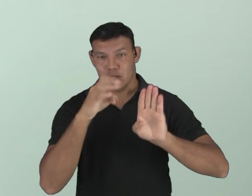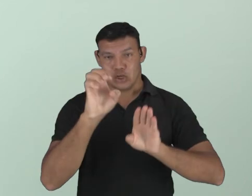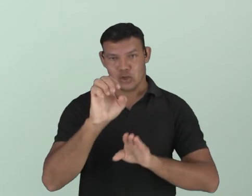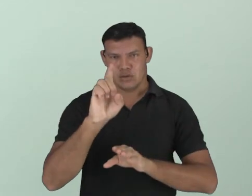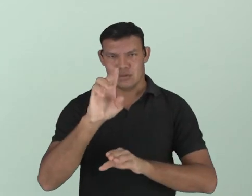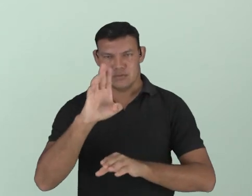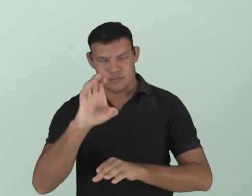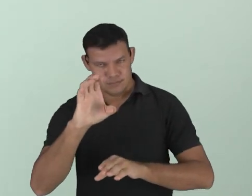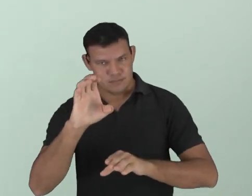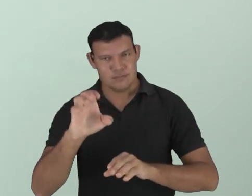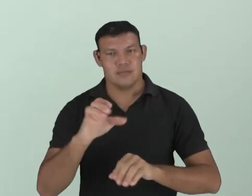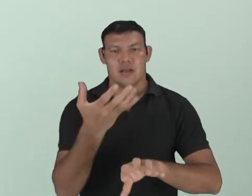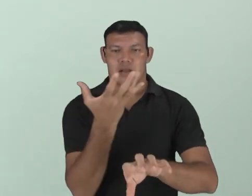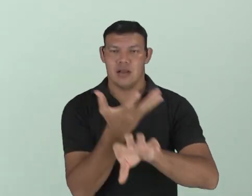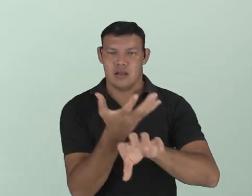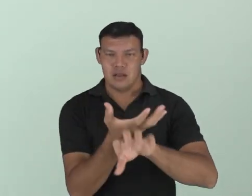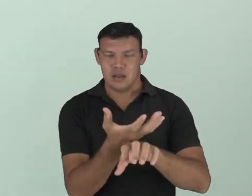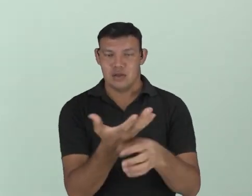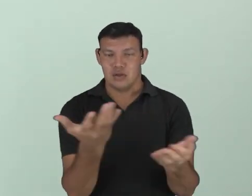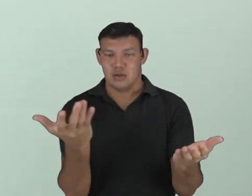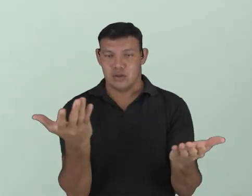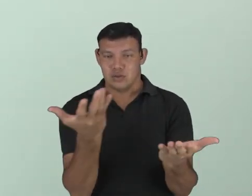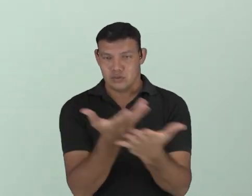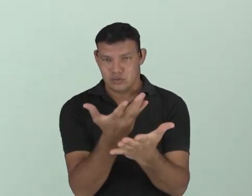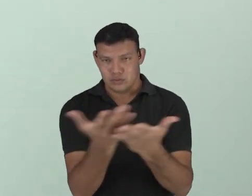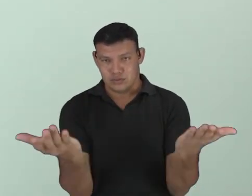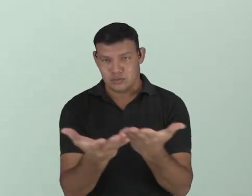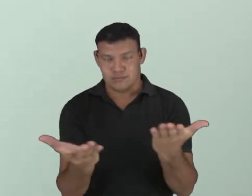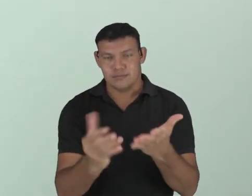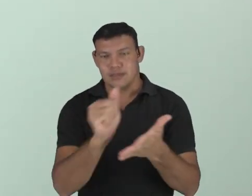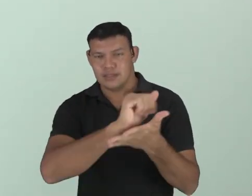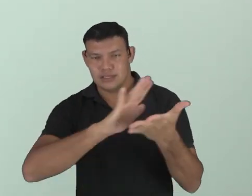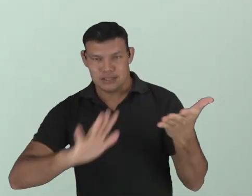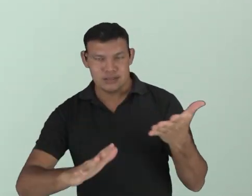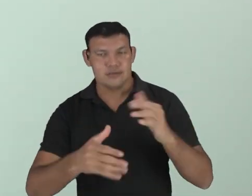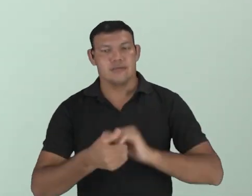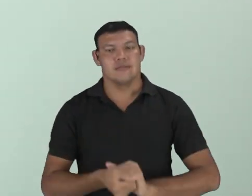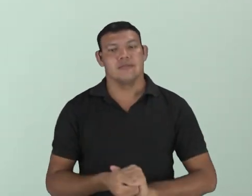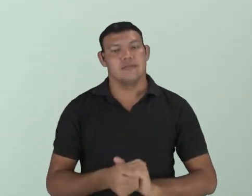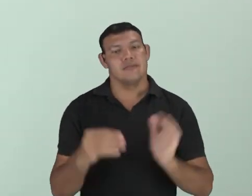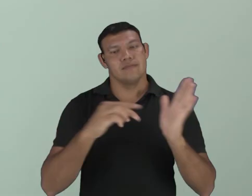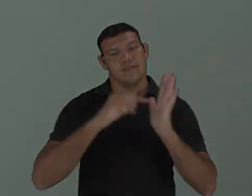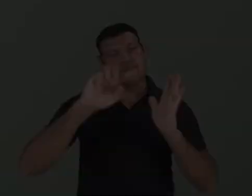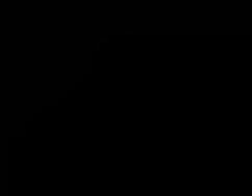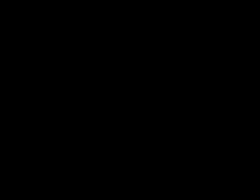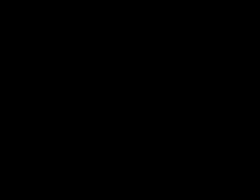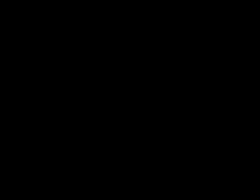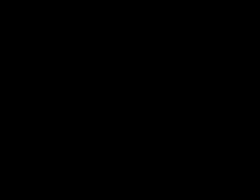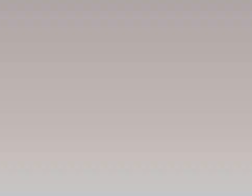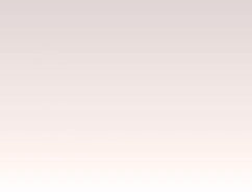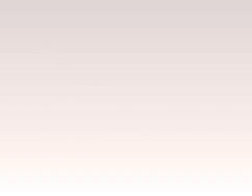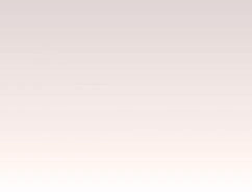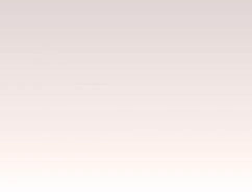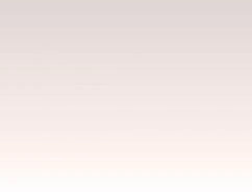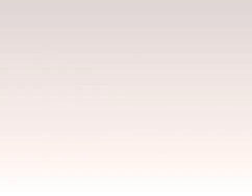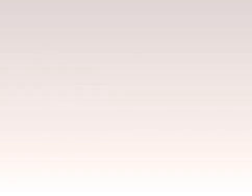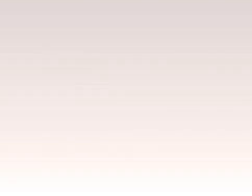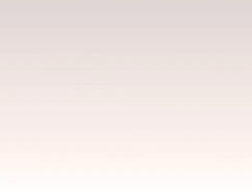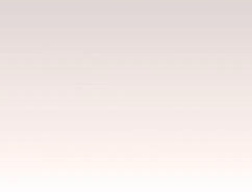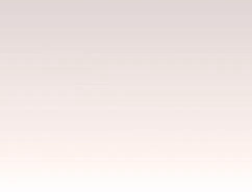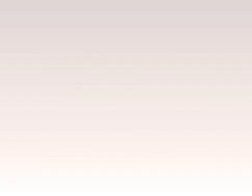Eduque para ter acesso a essas aulas, conteúdos e exercícios. Eu te espero aqui na próxima.